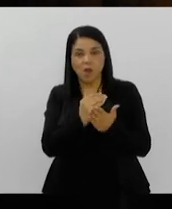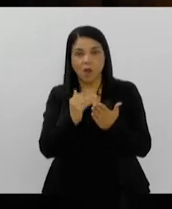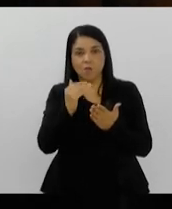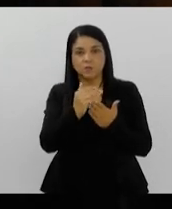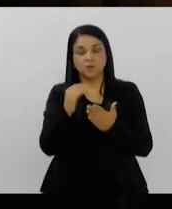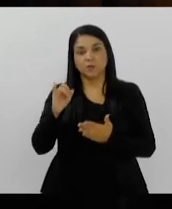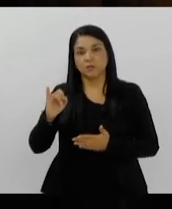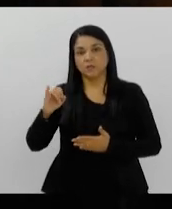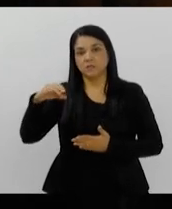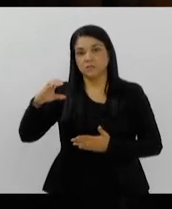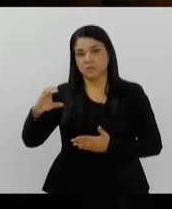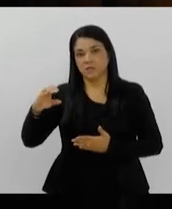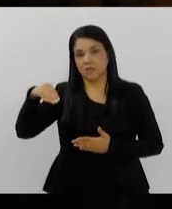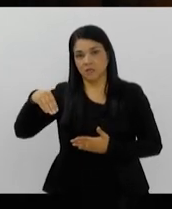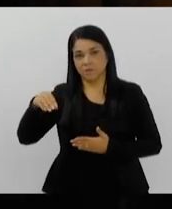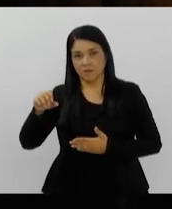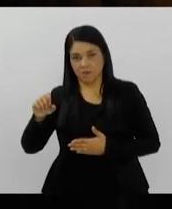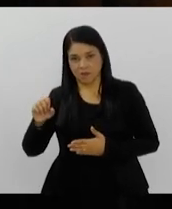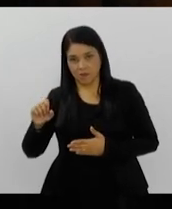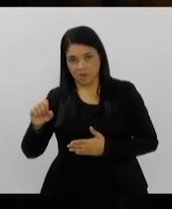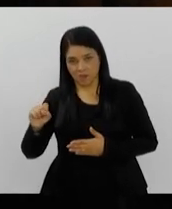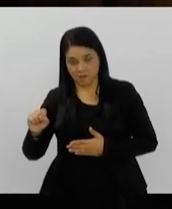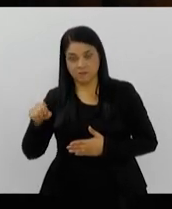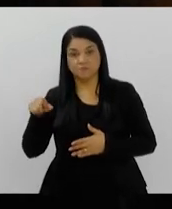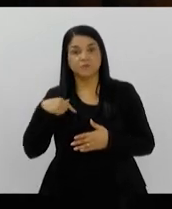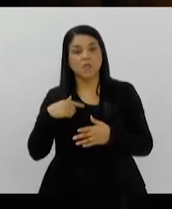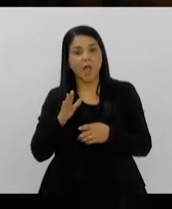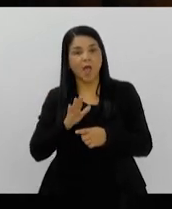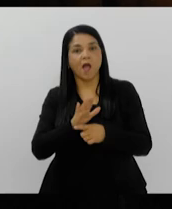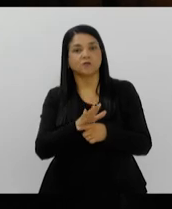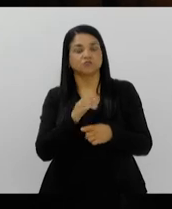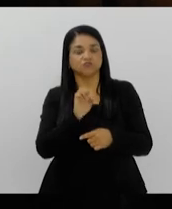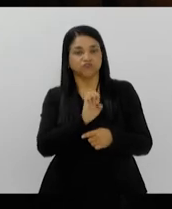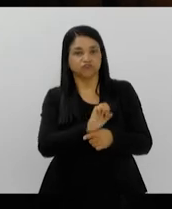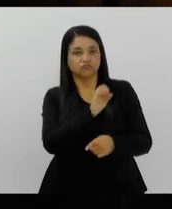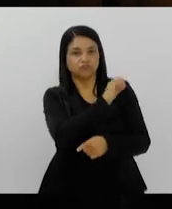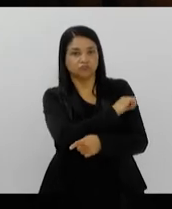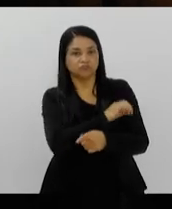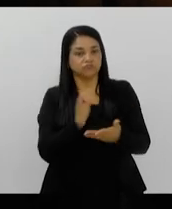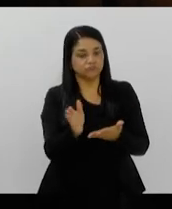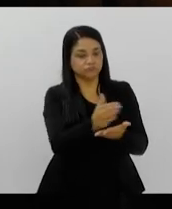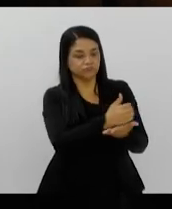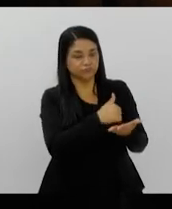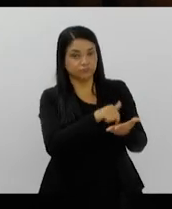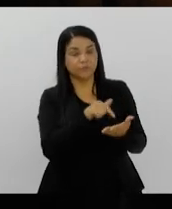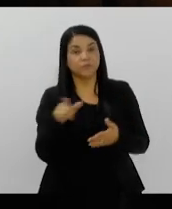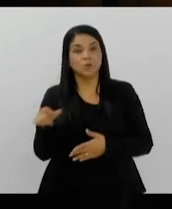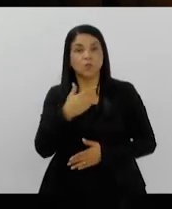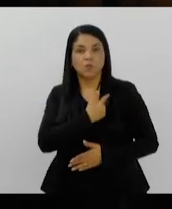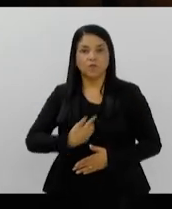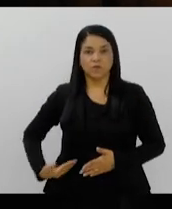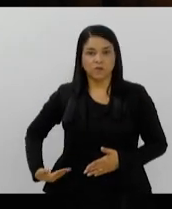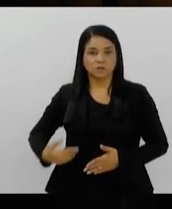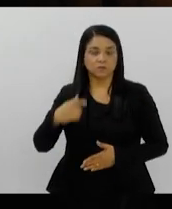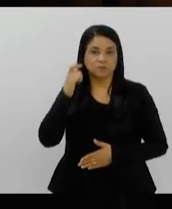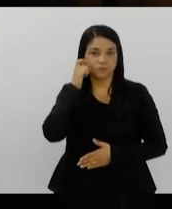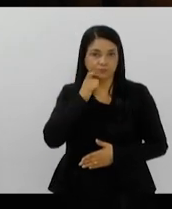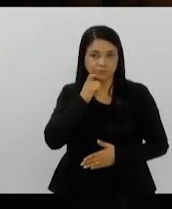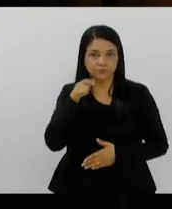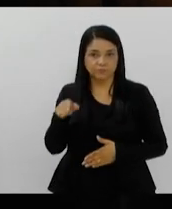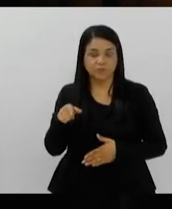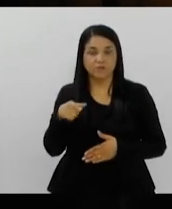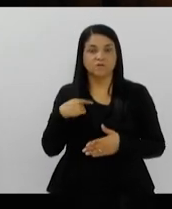ICMS basal e, com isso, fez com que o Estado do Rio de Janeiro recuperasse receita. Pelo governo Cláudio Castro, que foi cúmplice